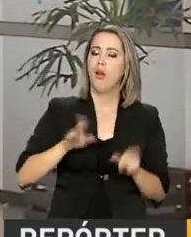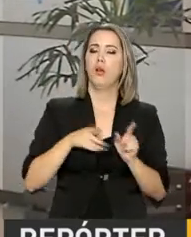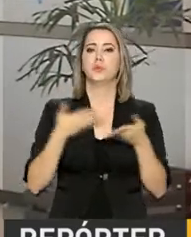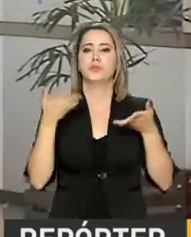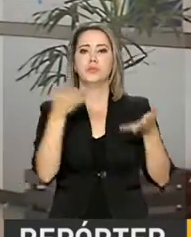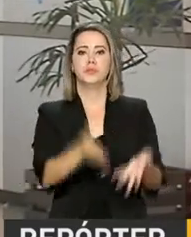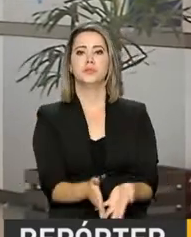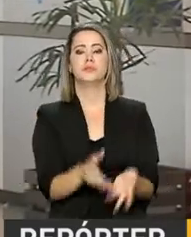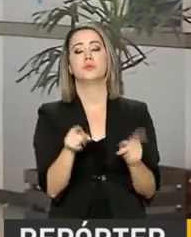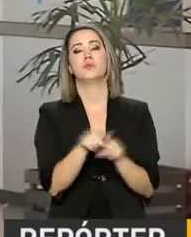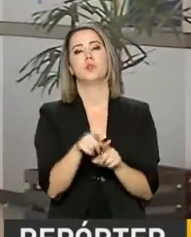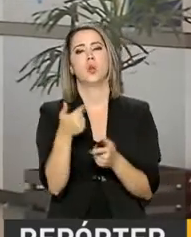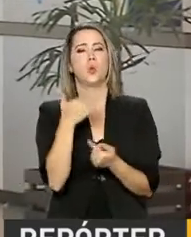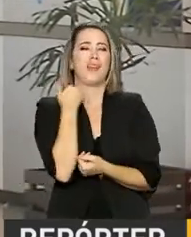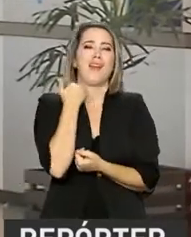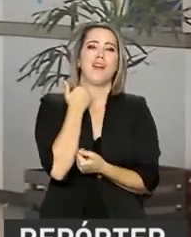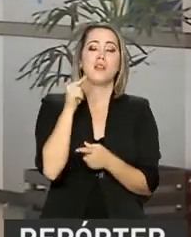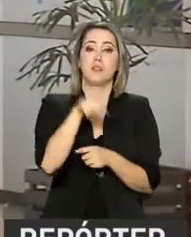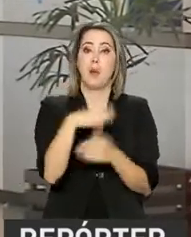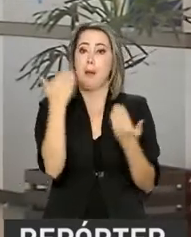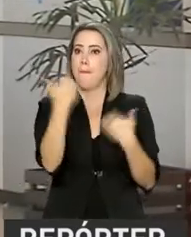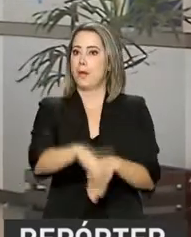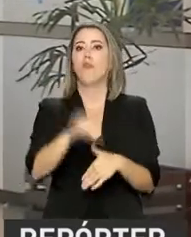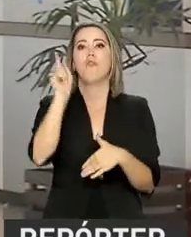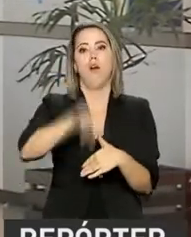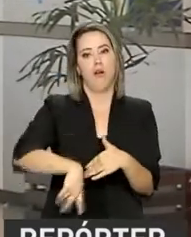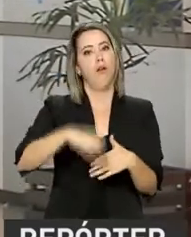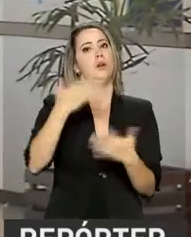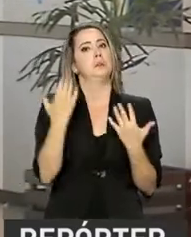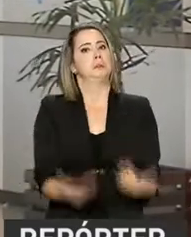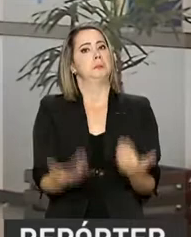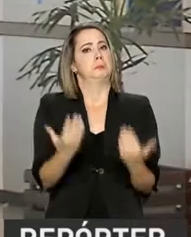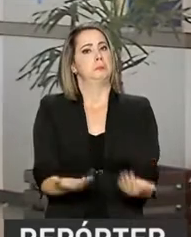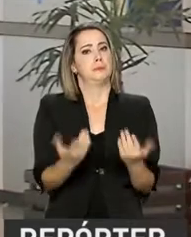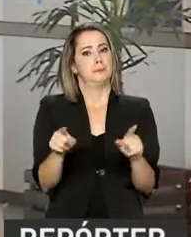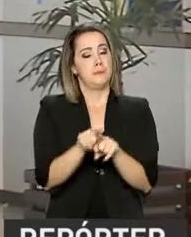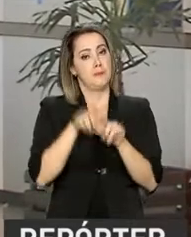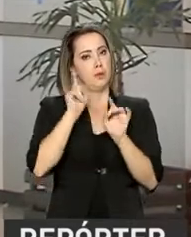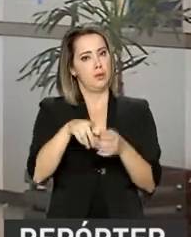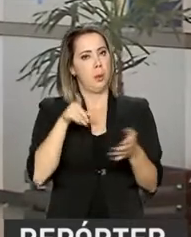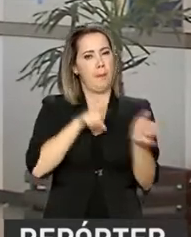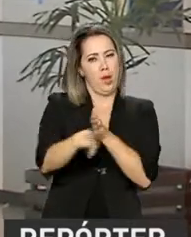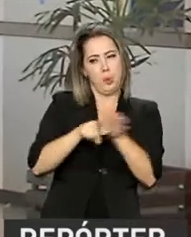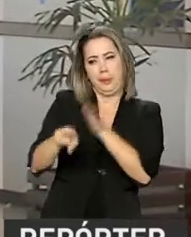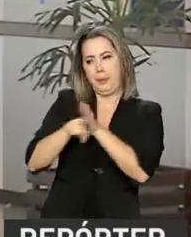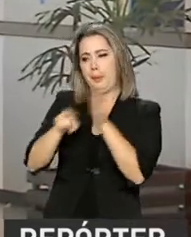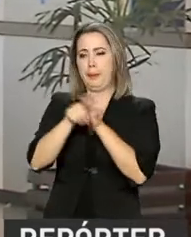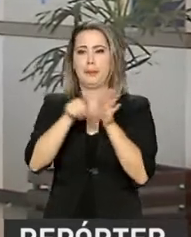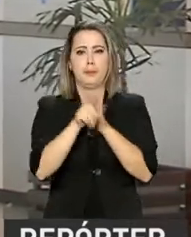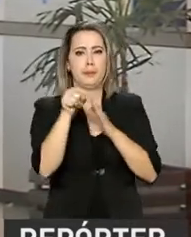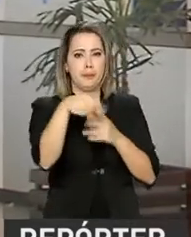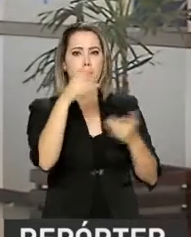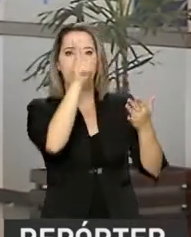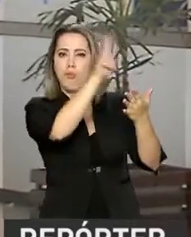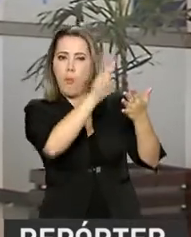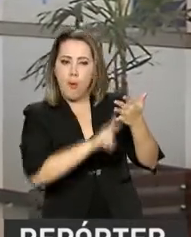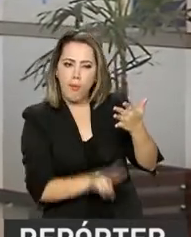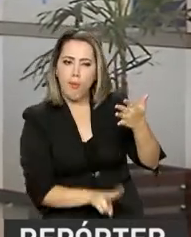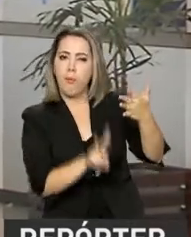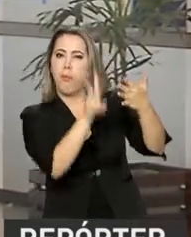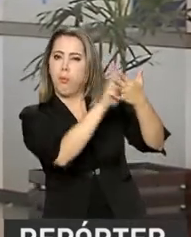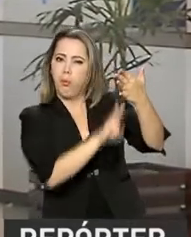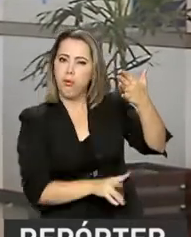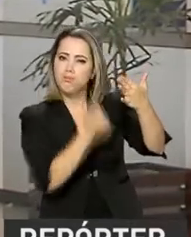provas muito pesadas, são muito puxadas para o estudante. Então, é um volume muito grande de questões, textos